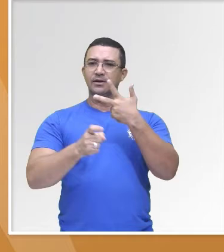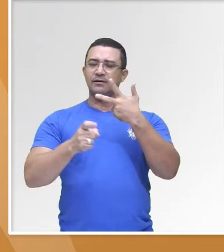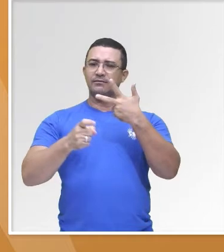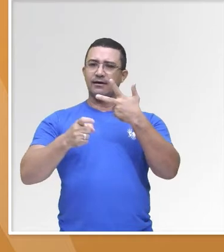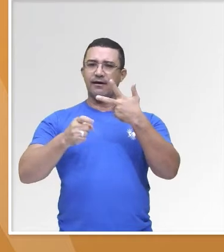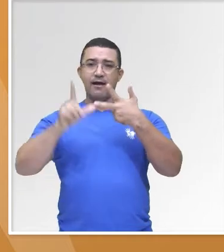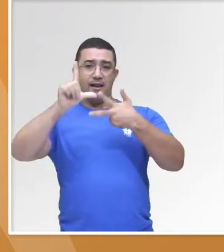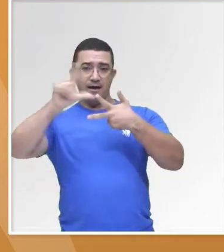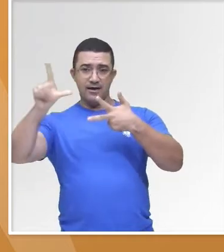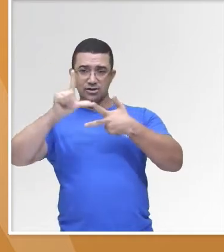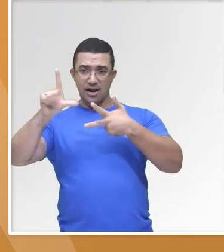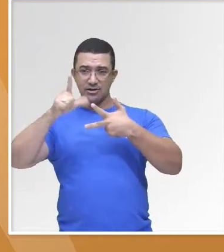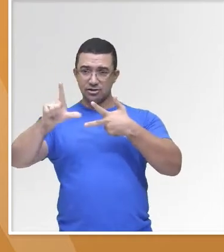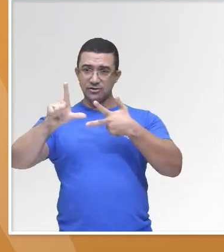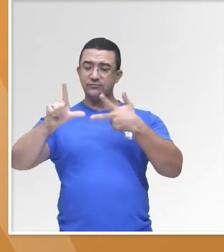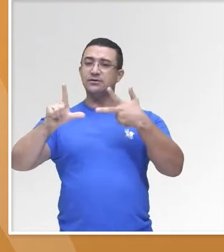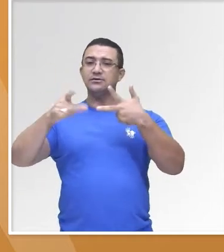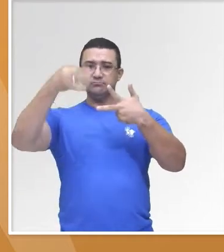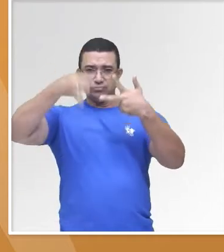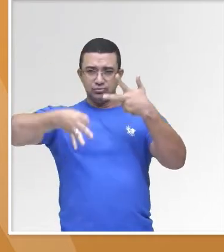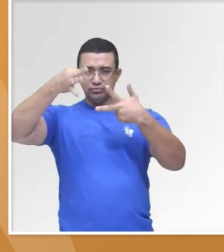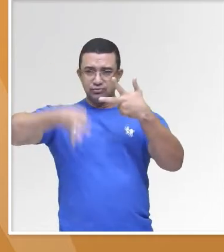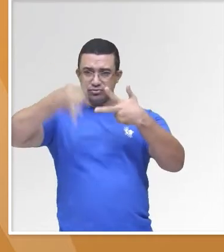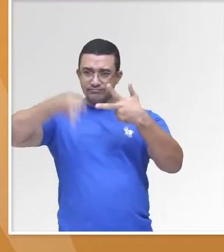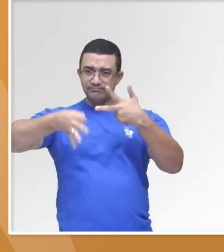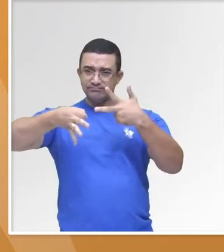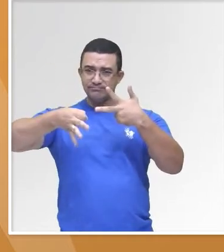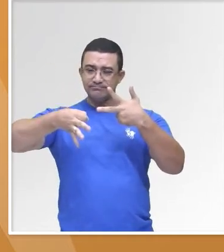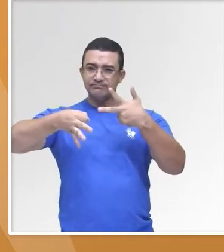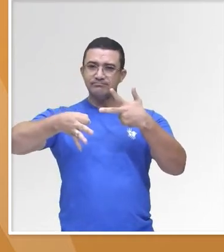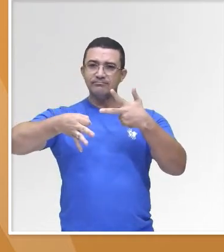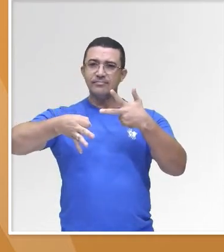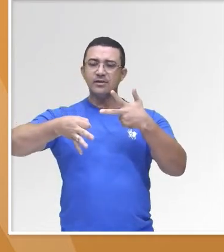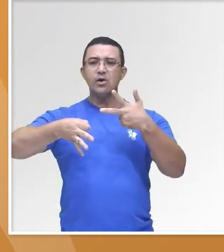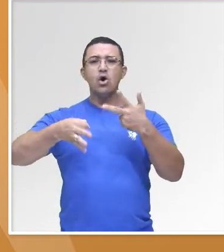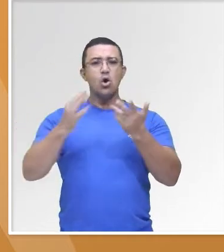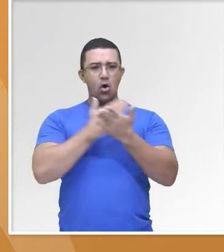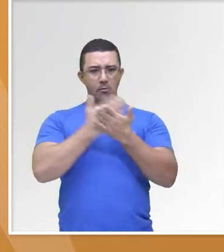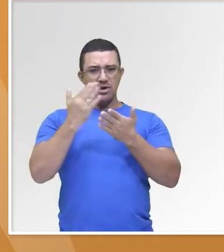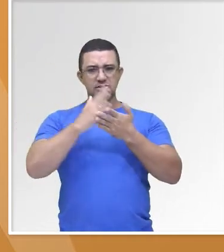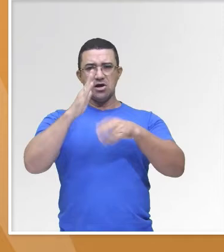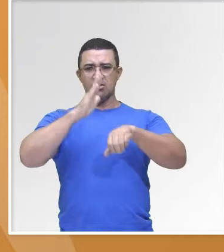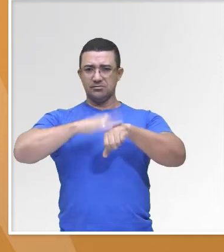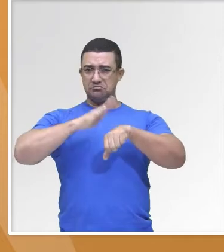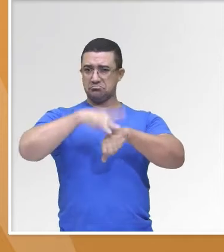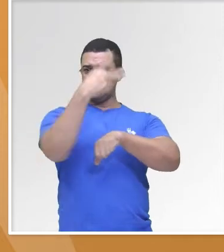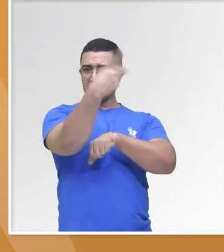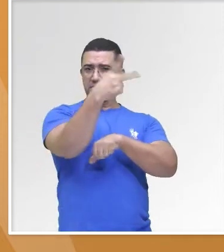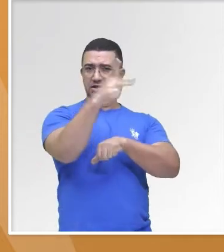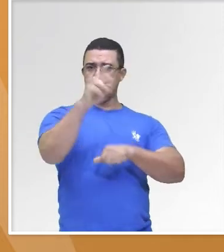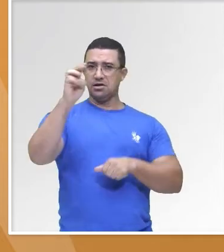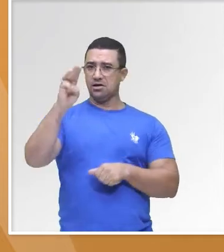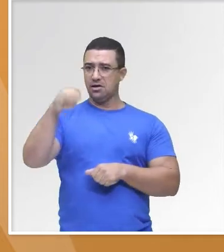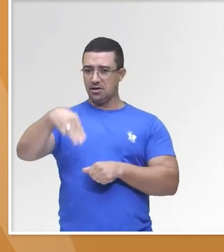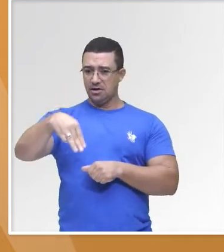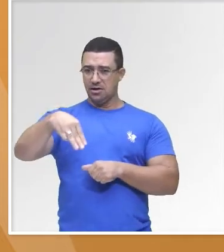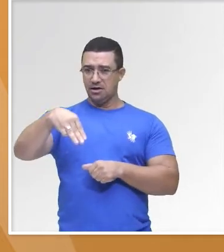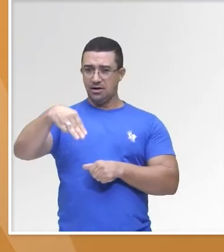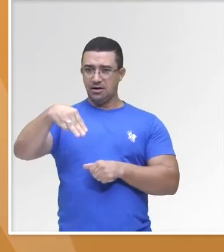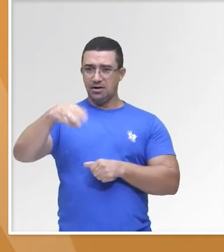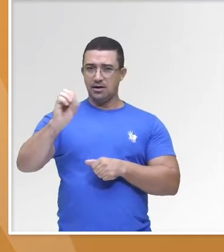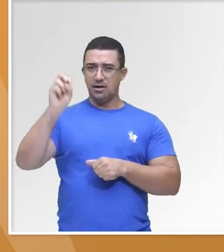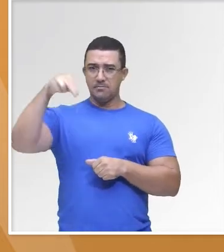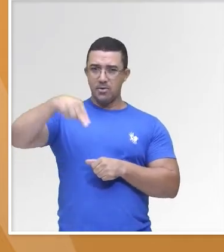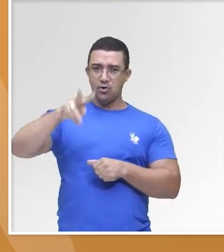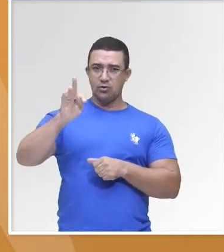na Câmara e o judiciário no poder judiciário. Então, a partir de Montesquieu, dessa ideia dele, olha aí, o poder não pode ficar centrado aí na mão